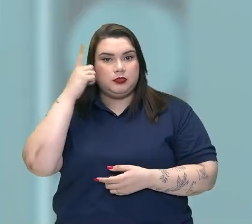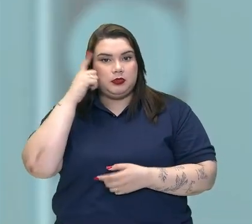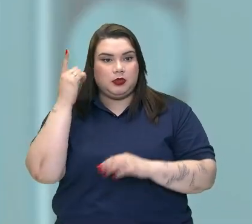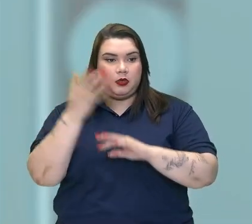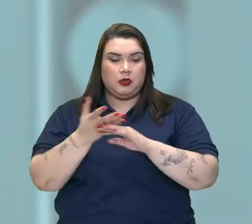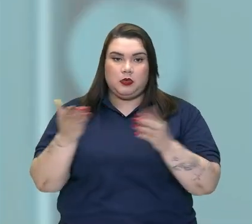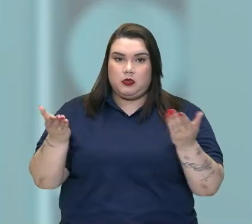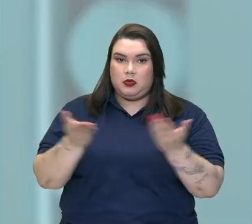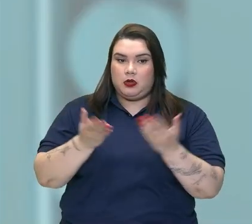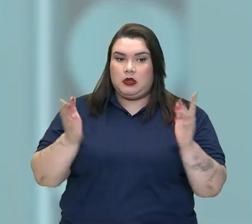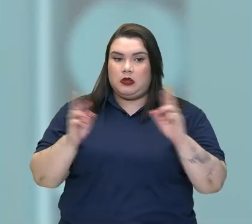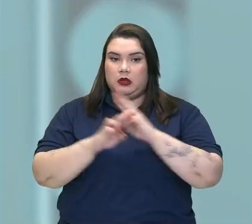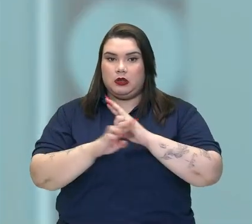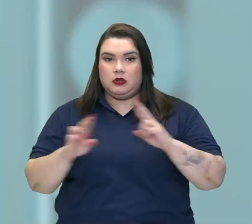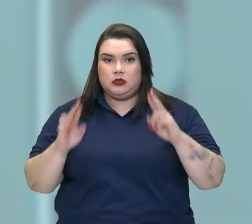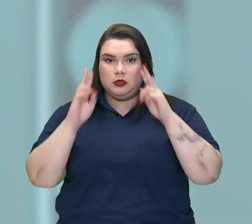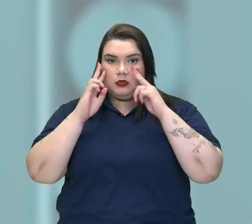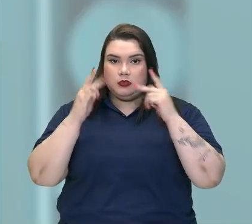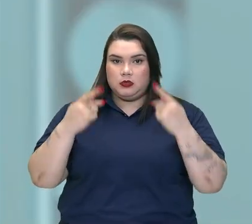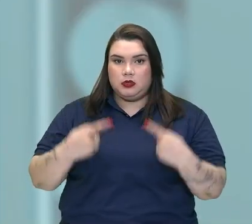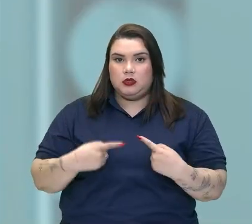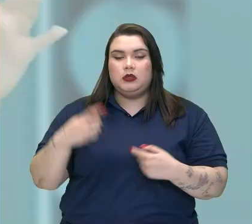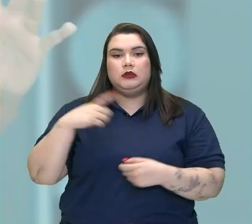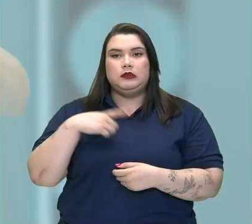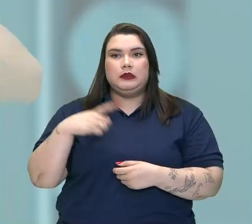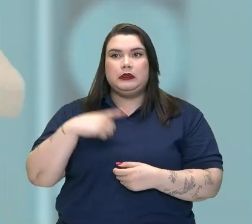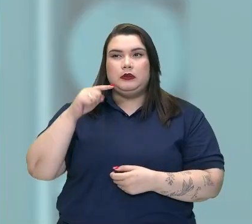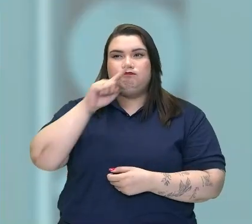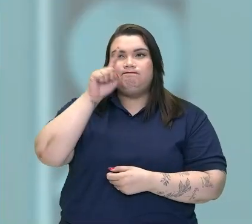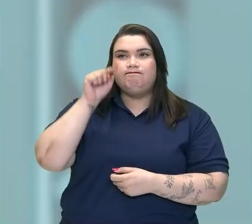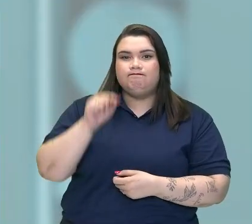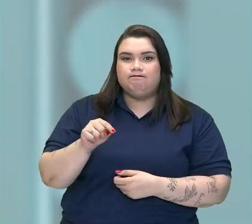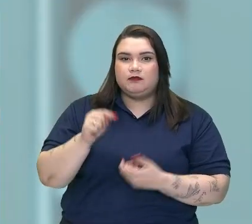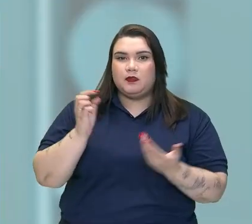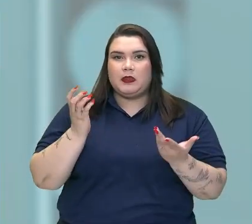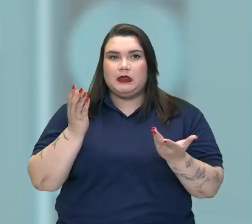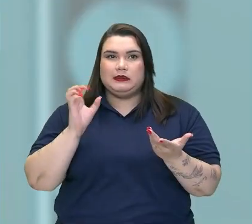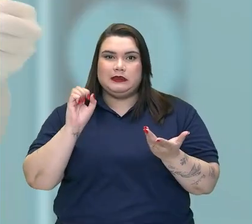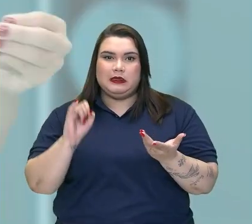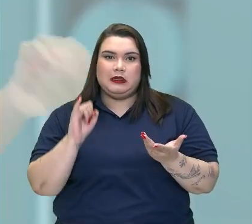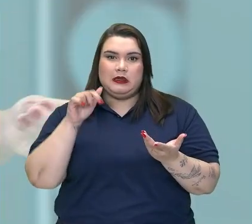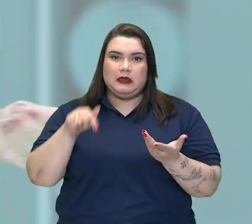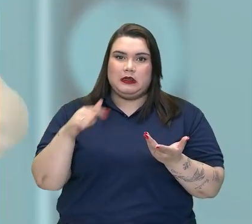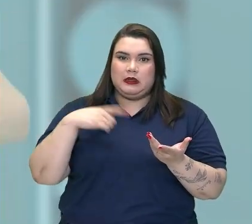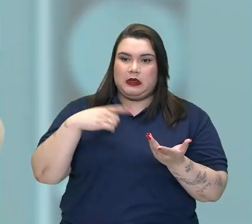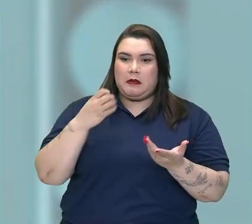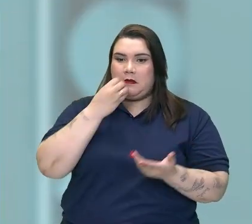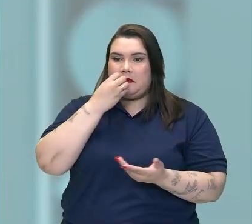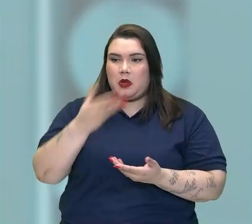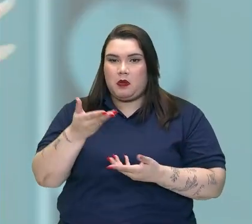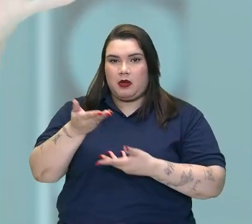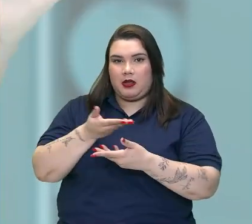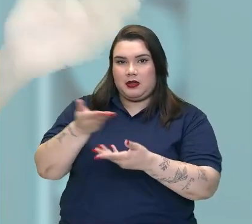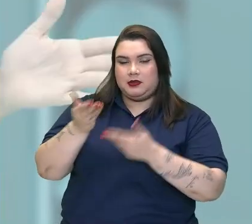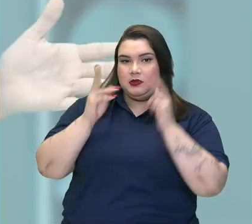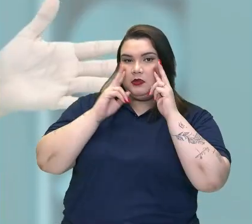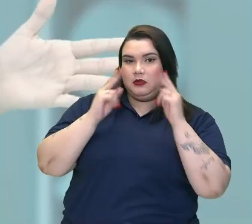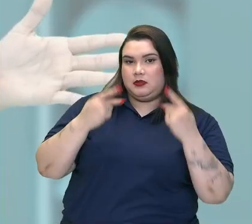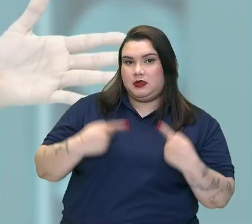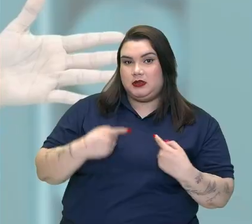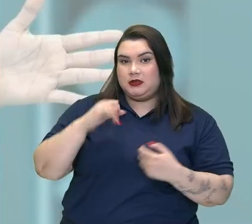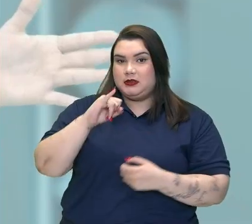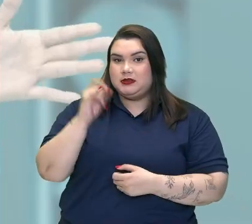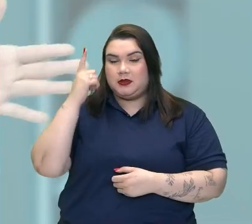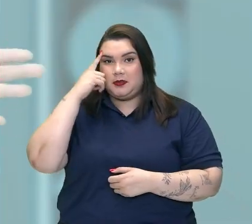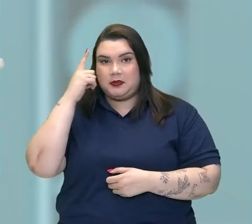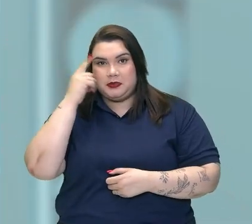as relações humanas, a gente fica com uma interrogação, será que essas relações humanas, por exemplo, são saudáveis? Enfim, então, se a gente pensar